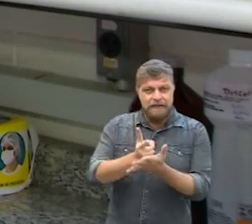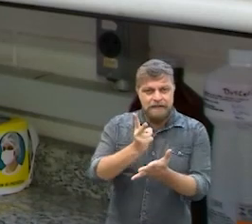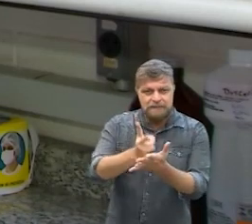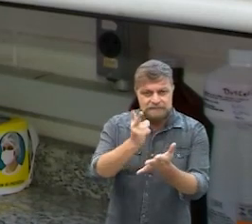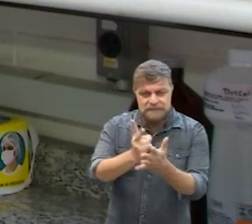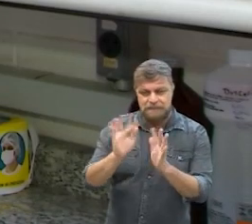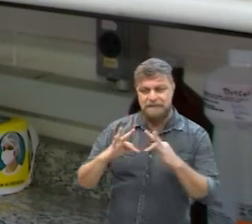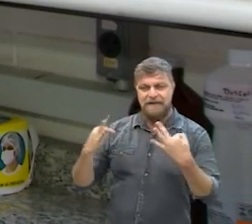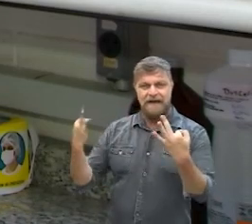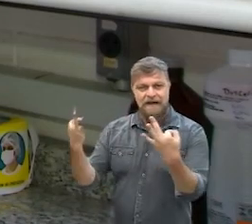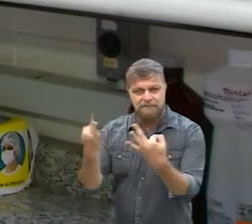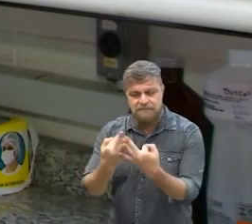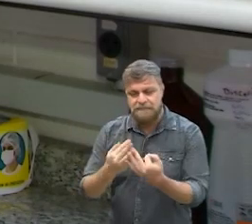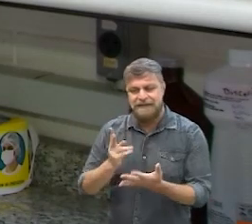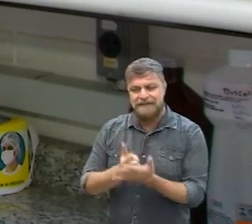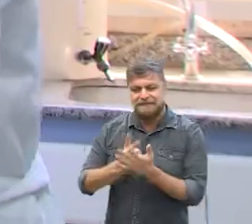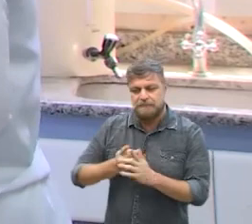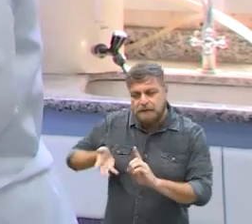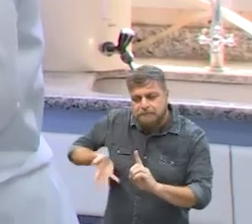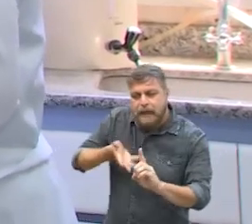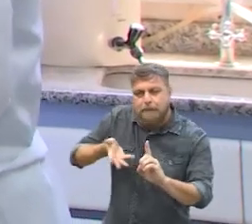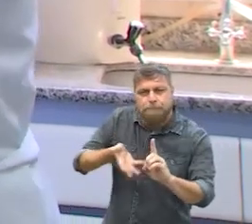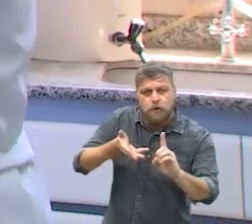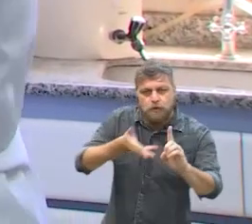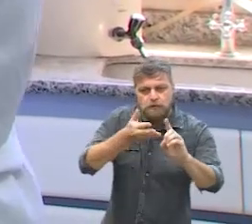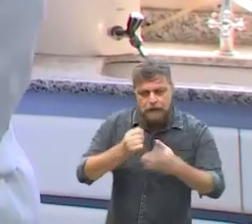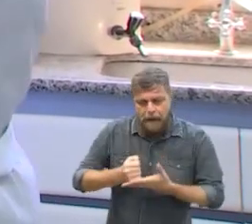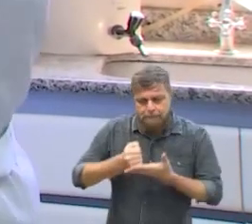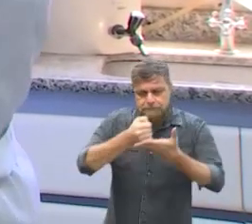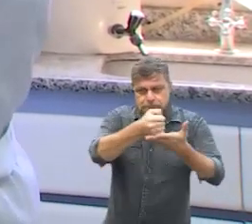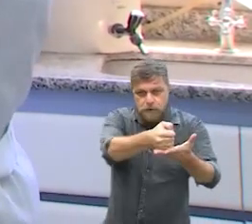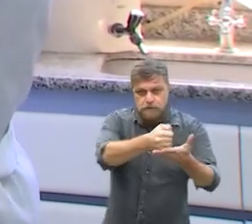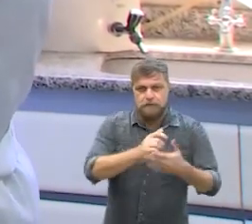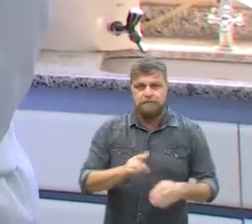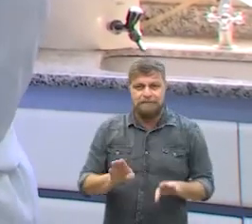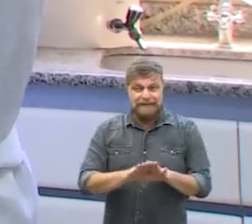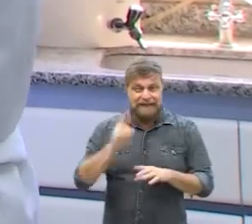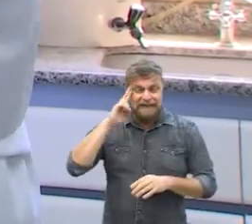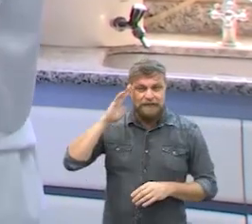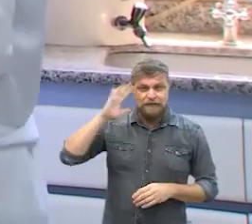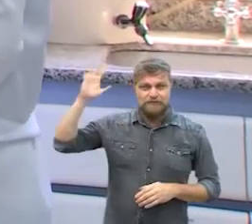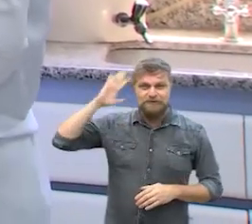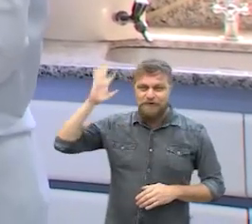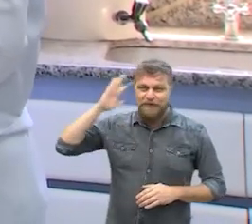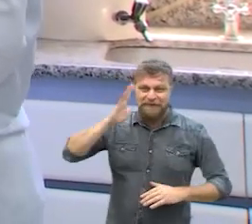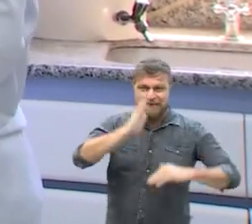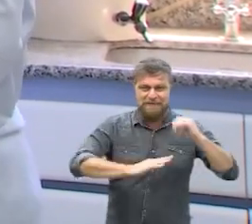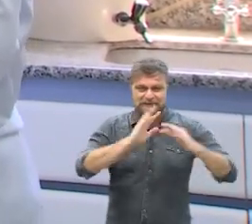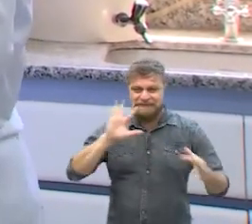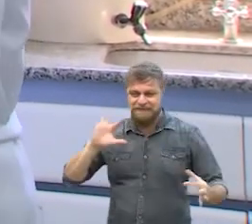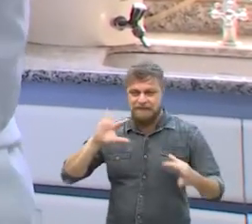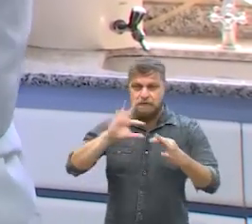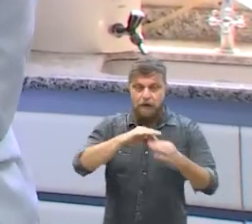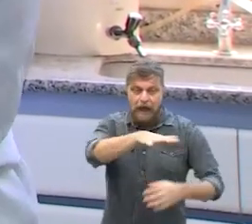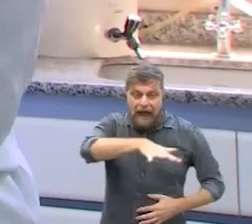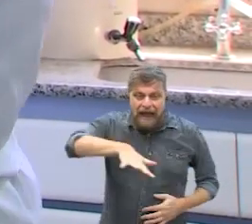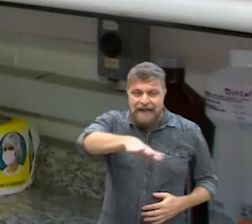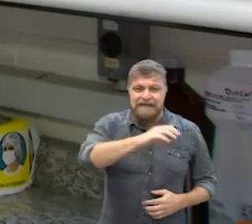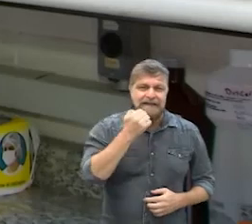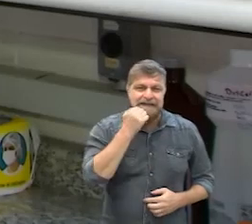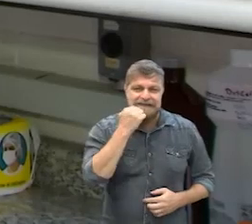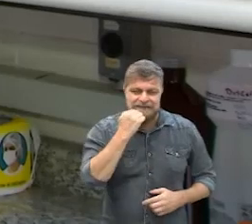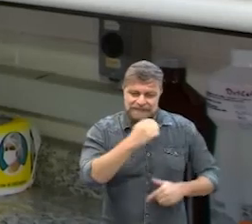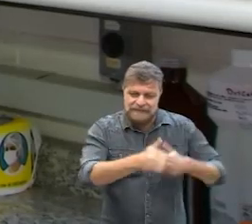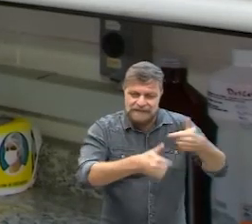vista familiar, sempre tive muito apoio. Apoio para realizar o sonho dela, que sempre foi atuar na área científica um